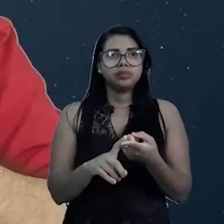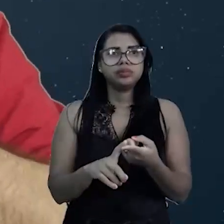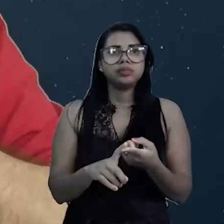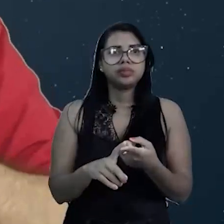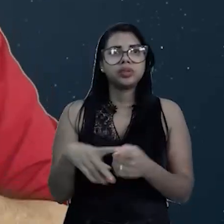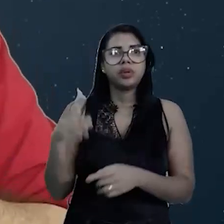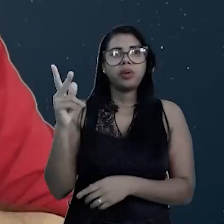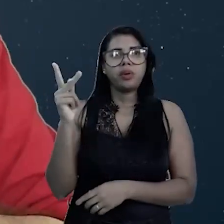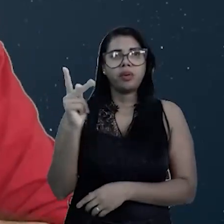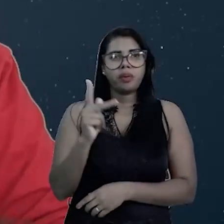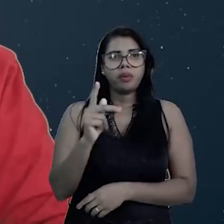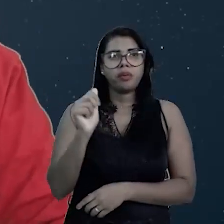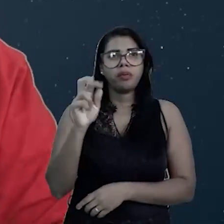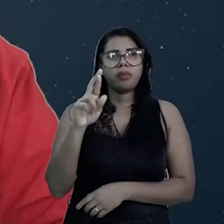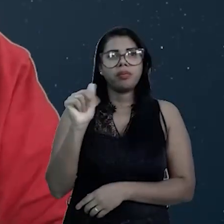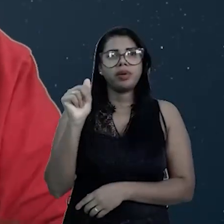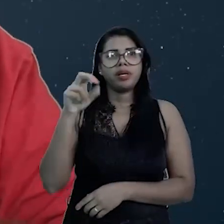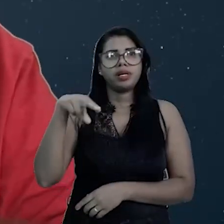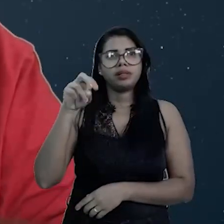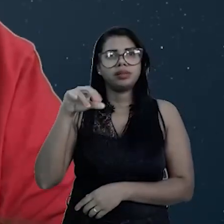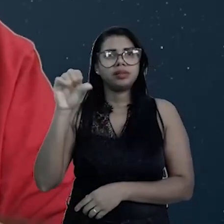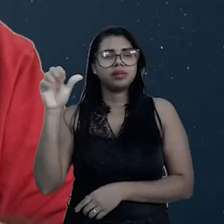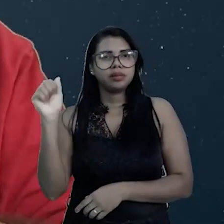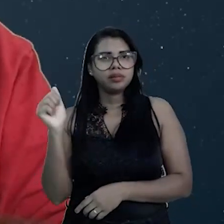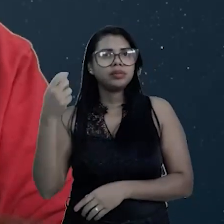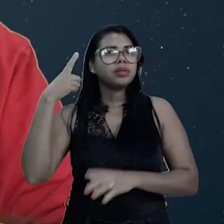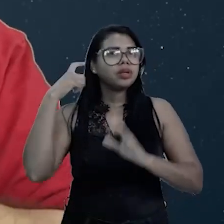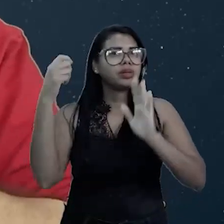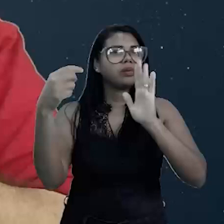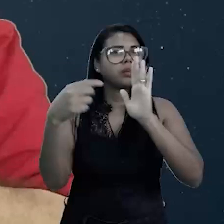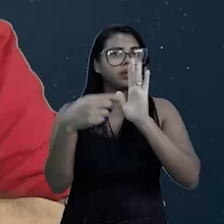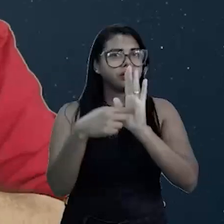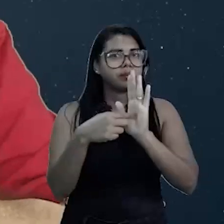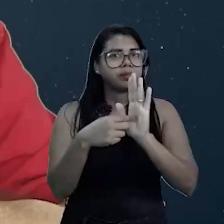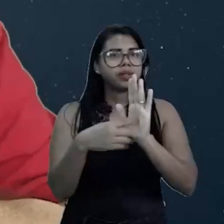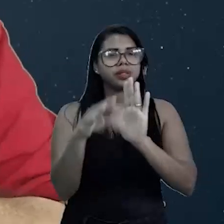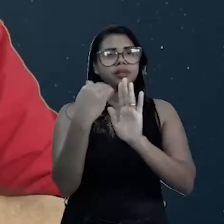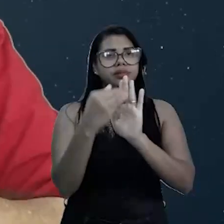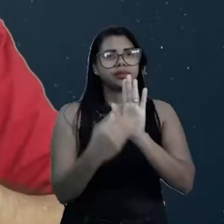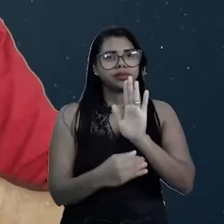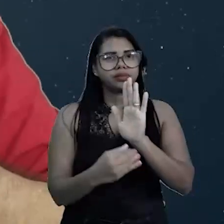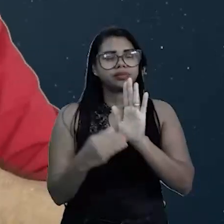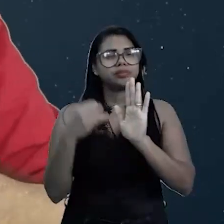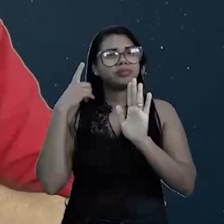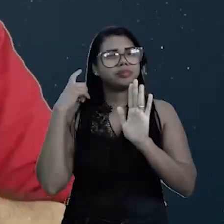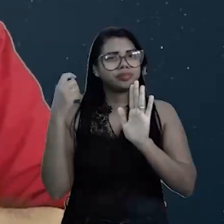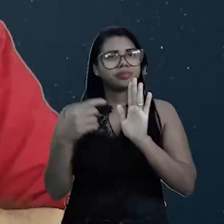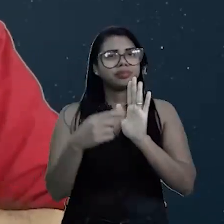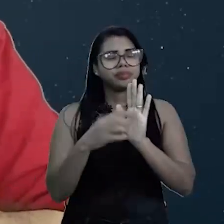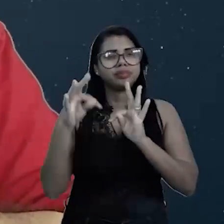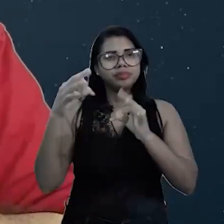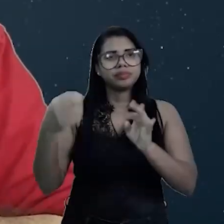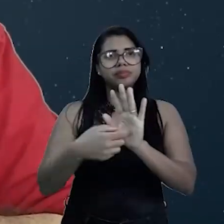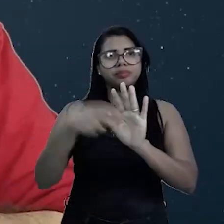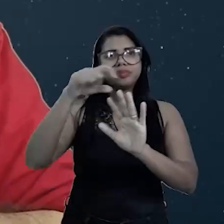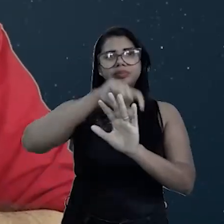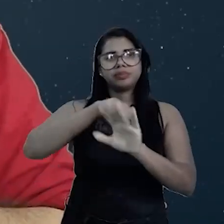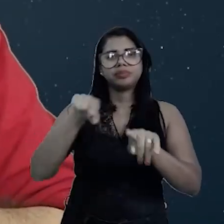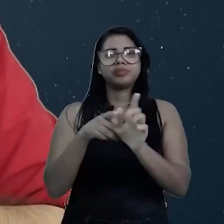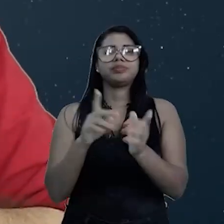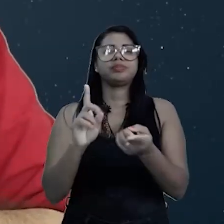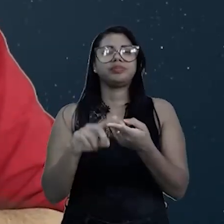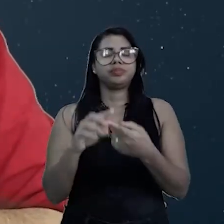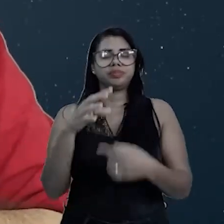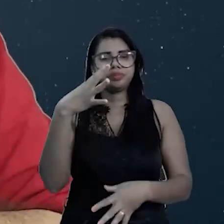Paronomásia e a onomatopeia, ok? Figura de som. Figura de construção